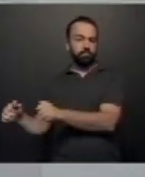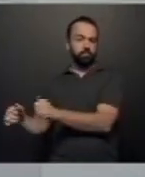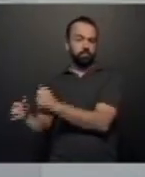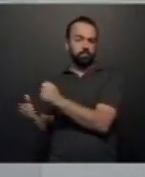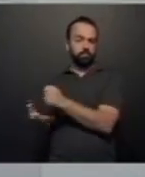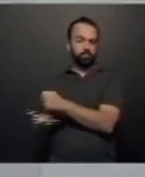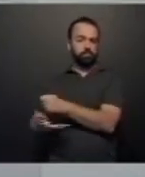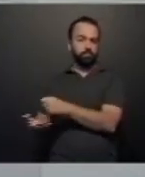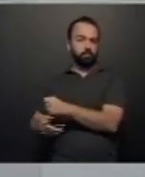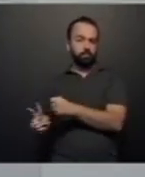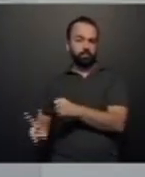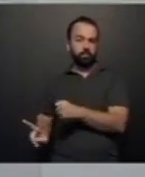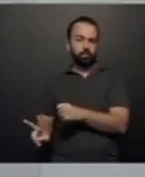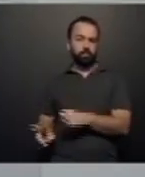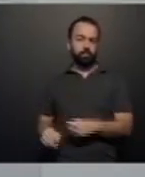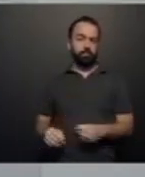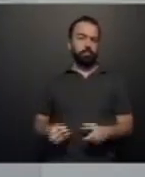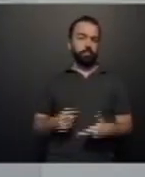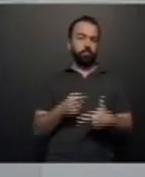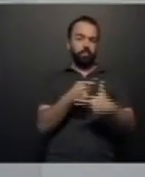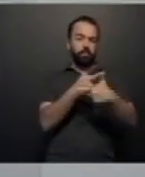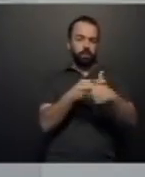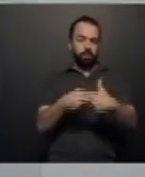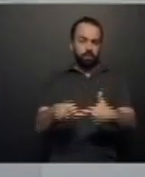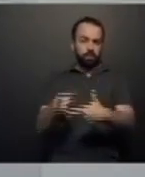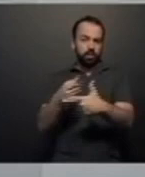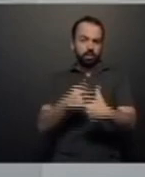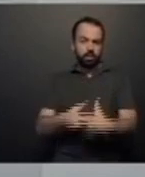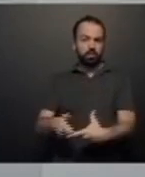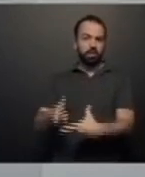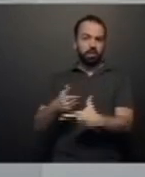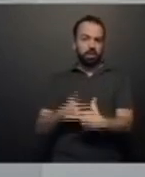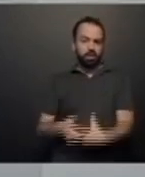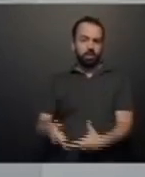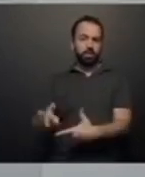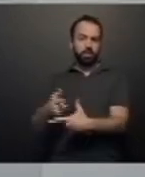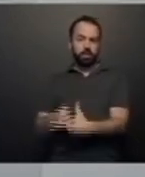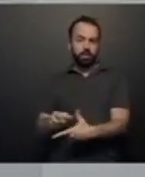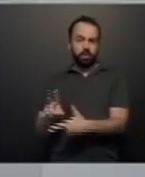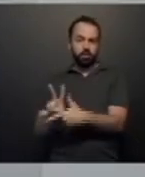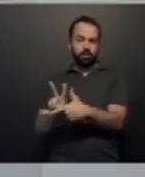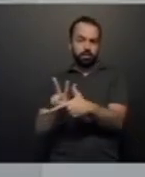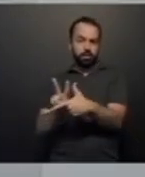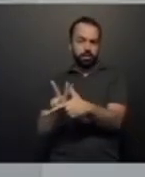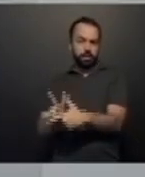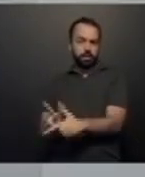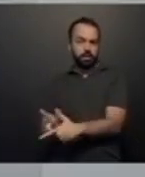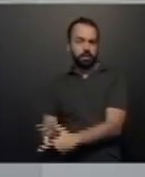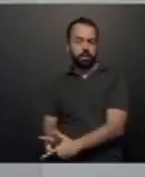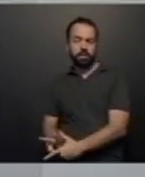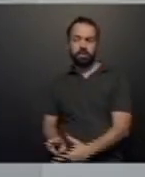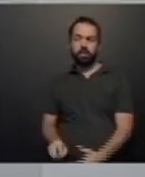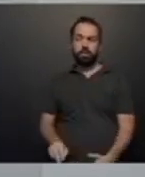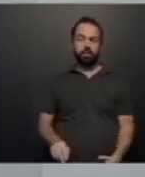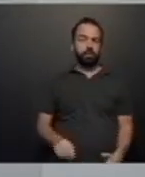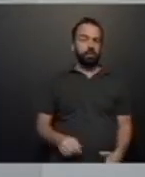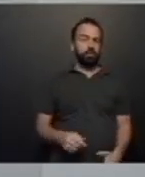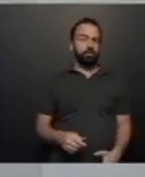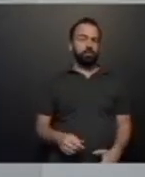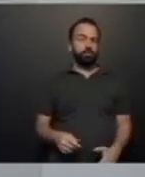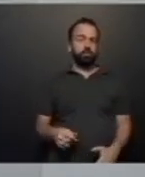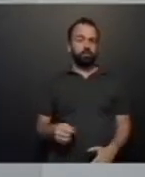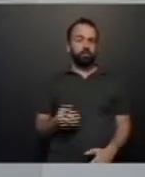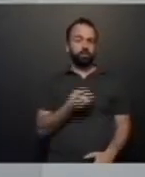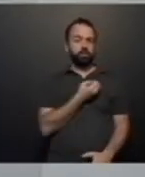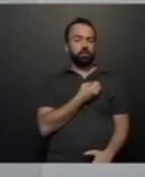2. A gente vai fazer divisões sucessivas por 2. Por exemplo, aqui nós temos